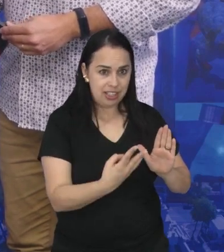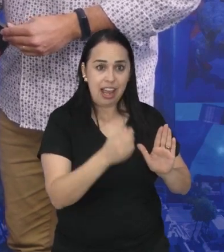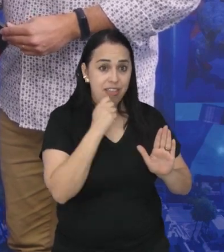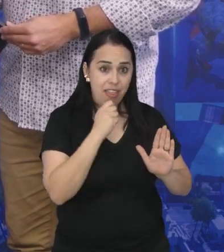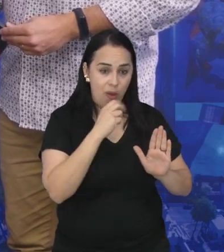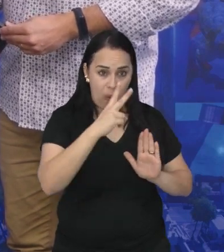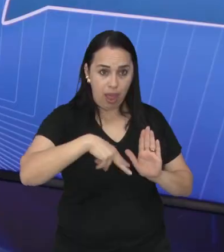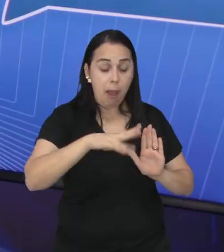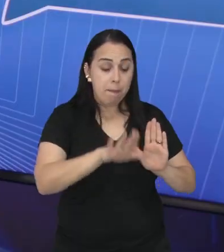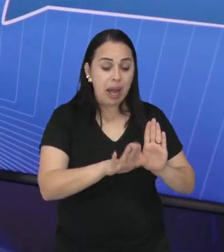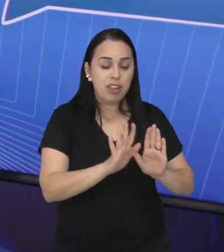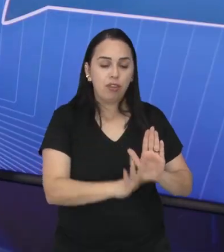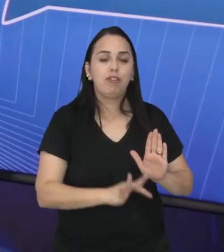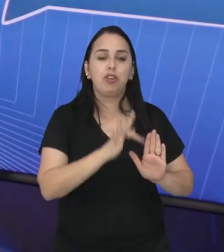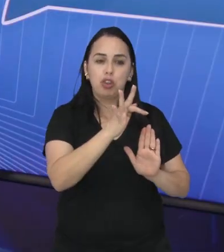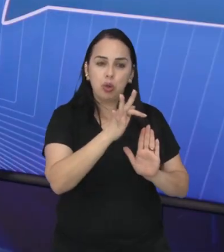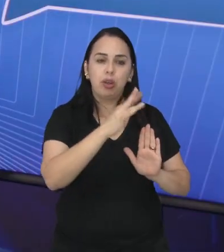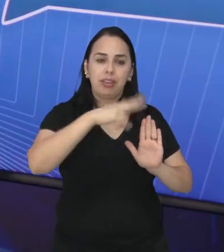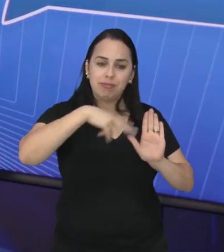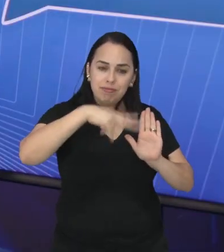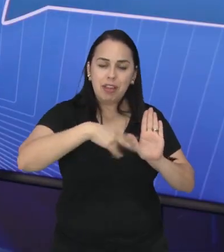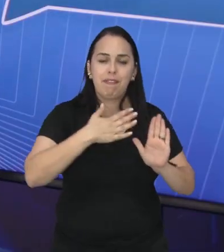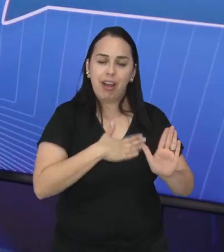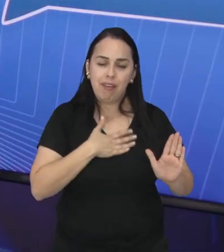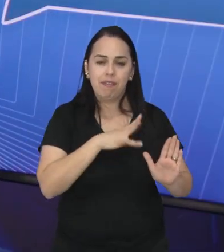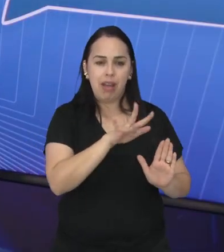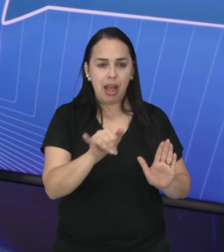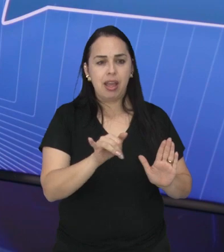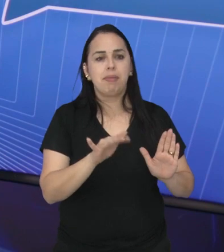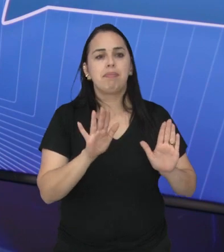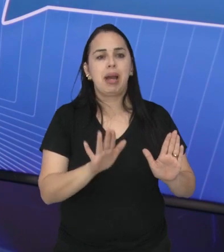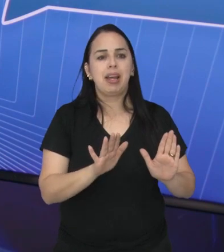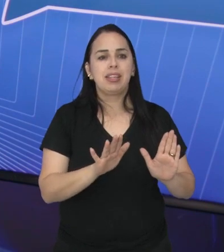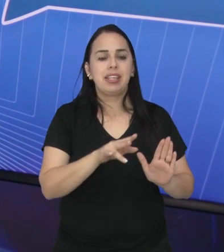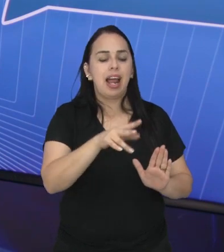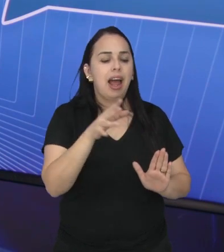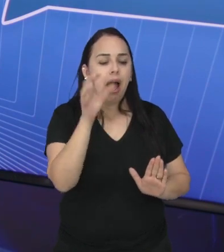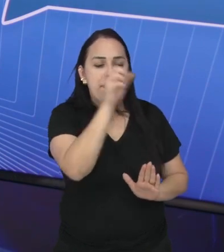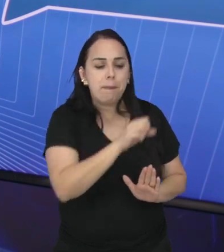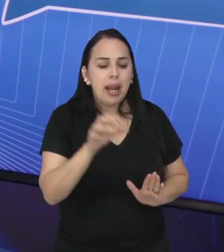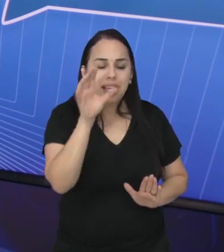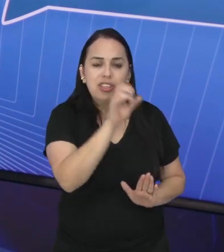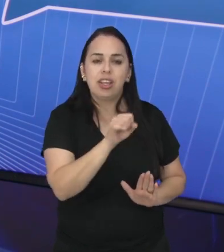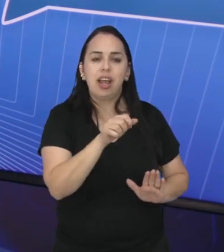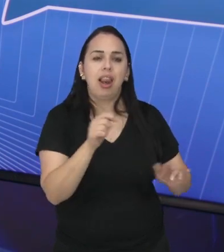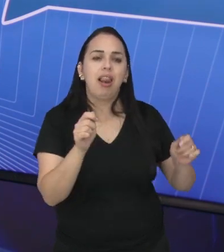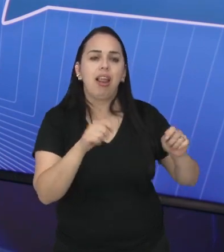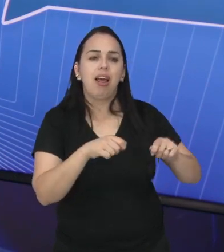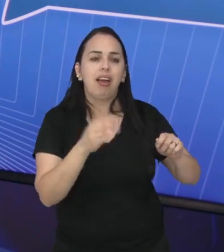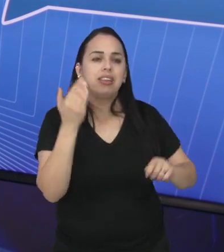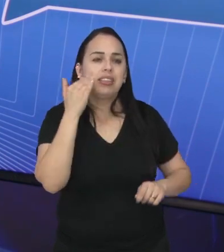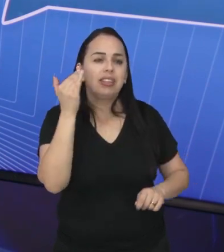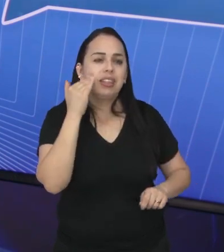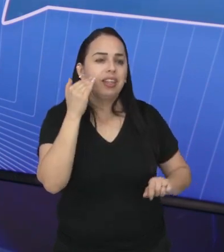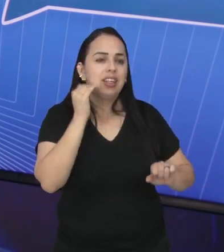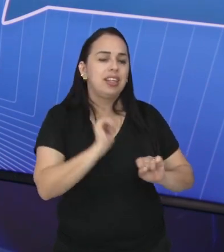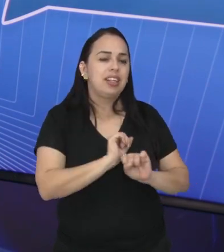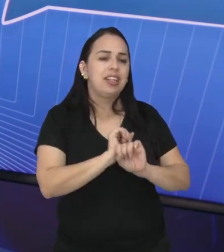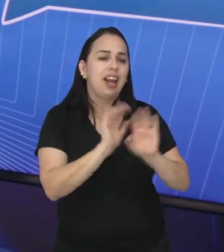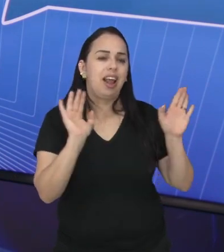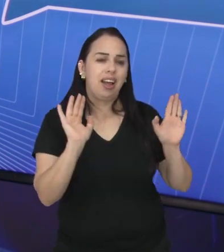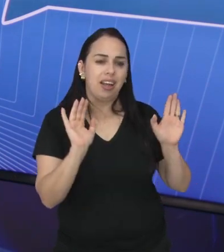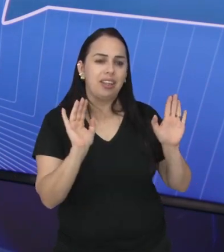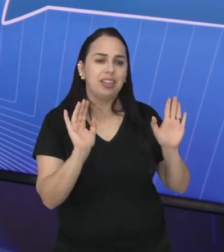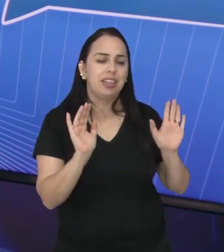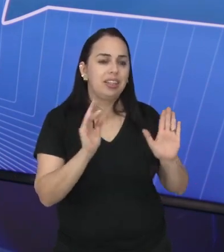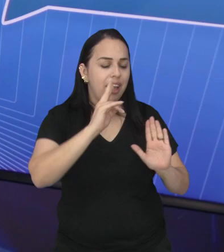pelo livro, né? E aí, quando essa leitura, ela domina a leitura, e ela conseguir entender o